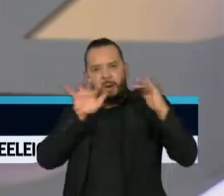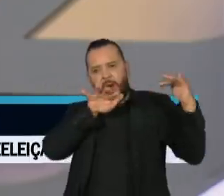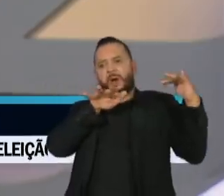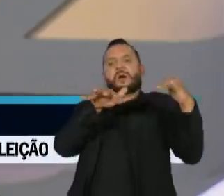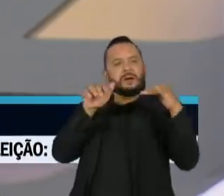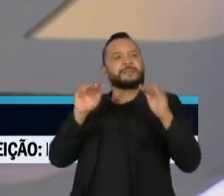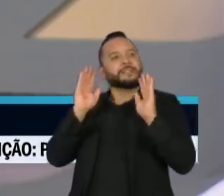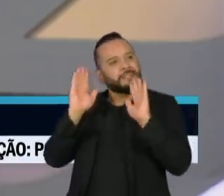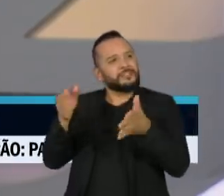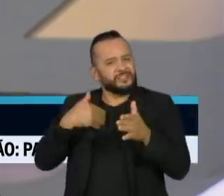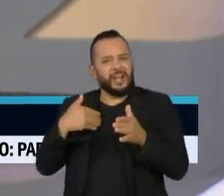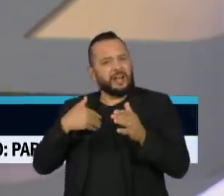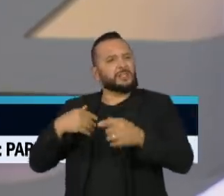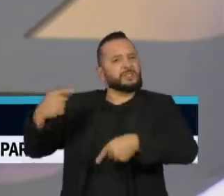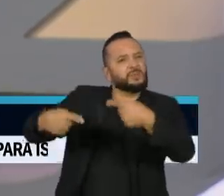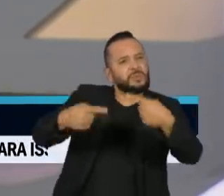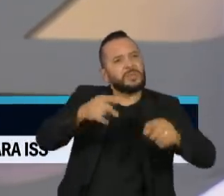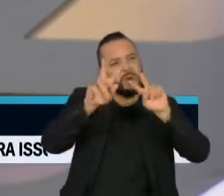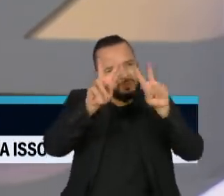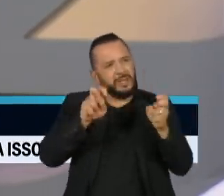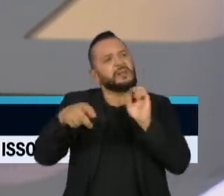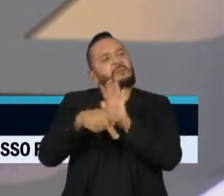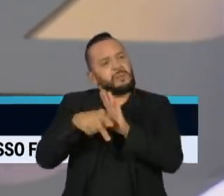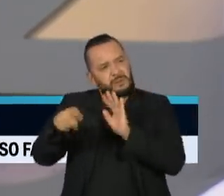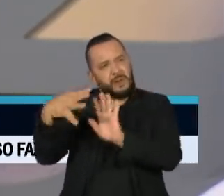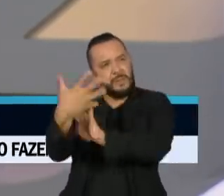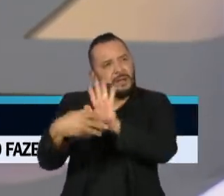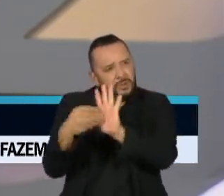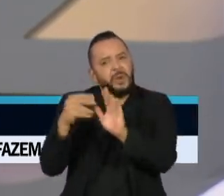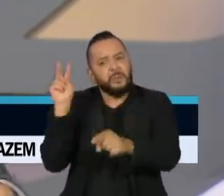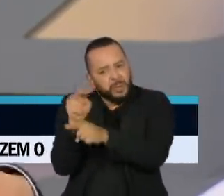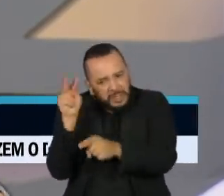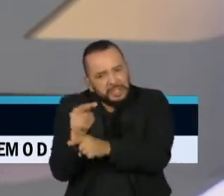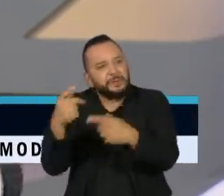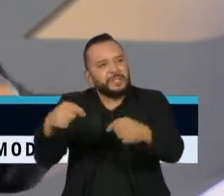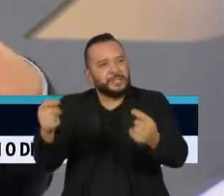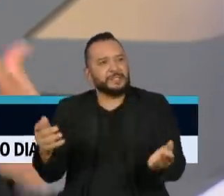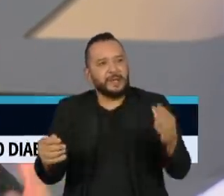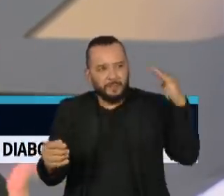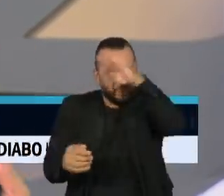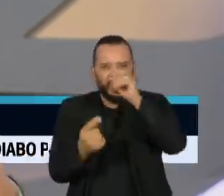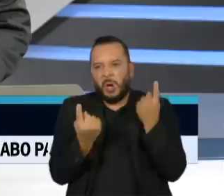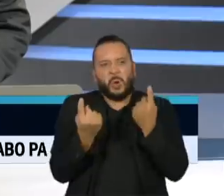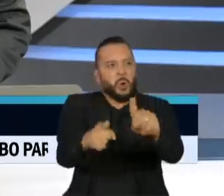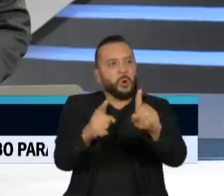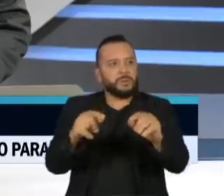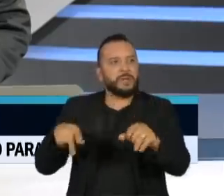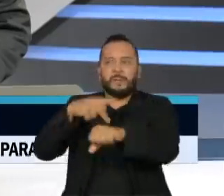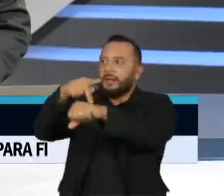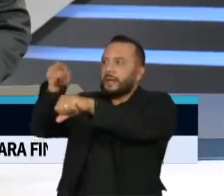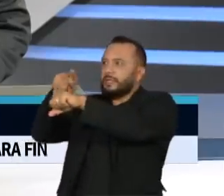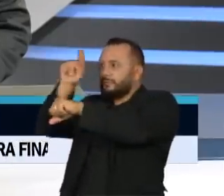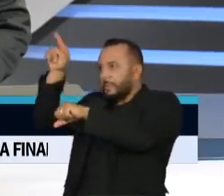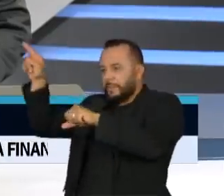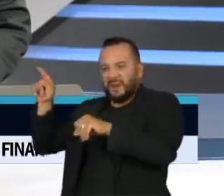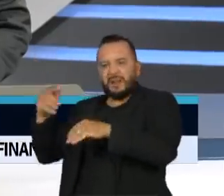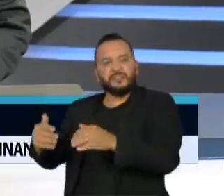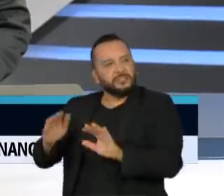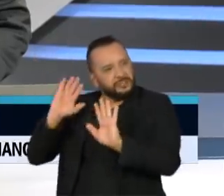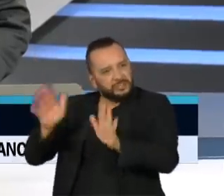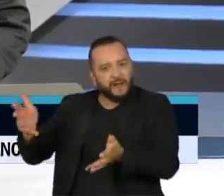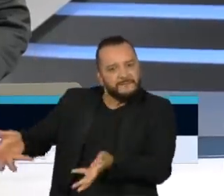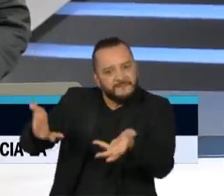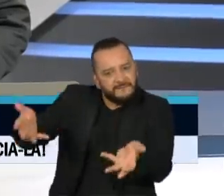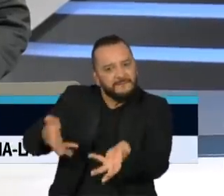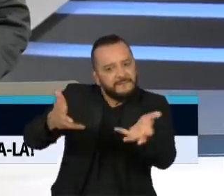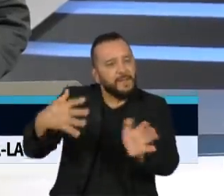no centro do debate público. Hoje em dia, você tem as redes sociais com uma capacidade de mobilização muito grande em